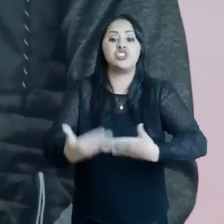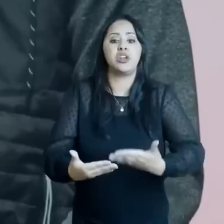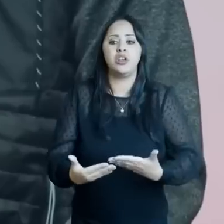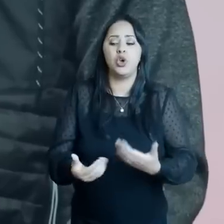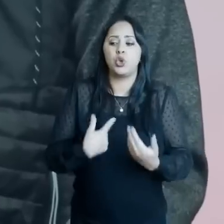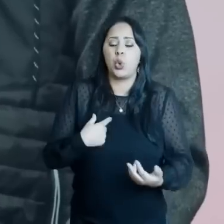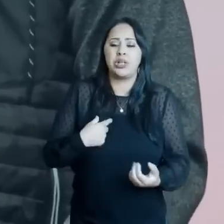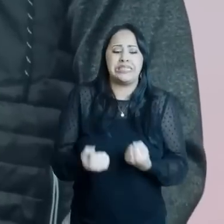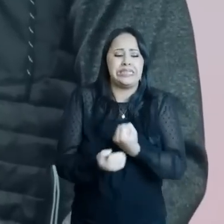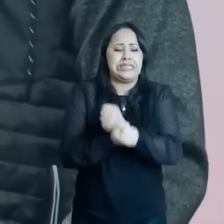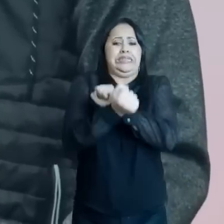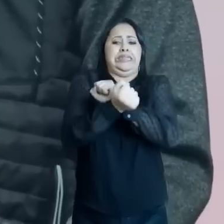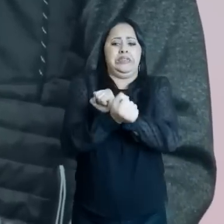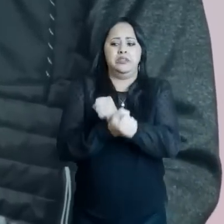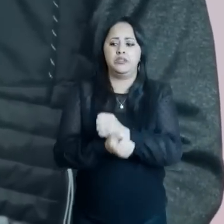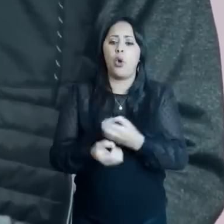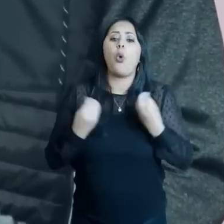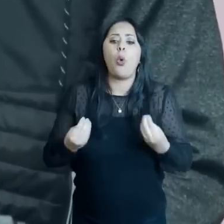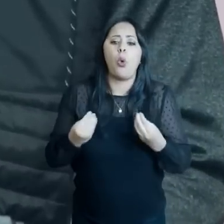disso?